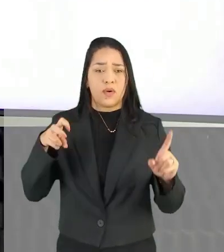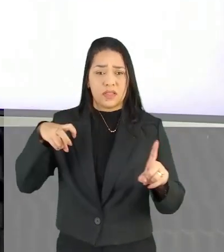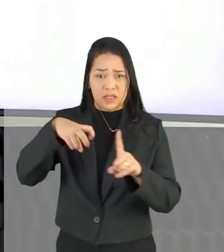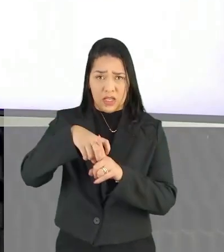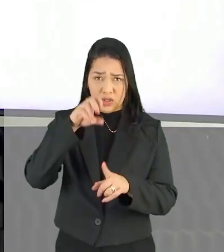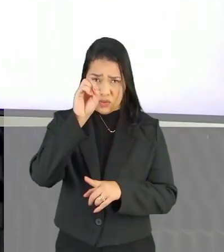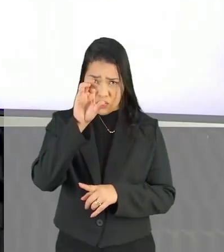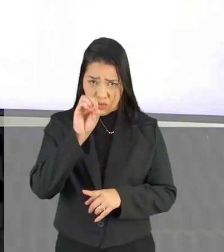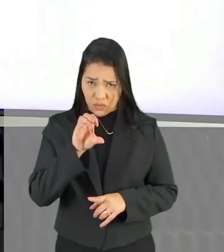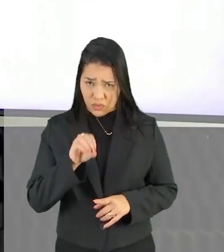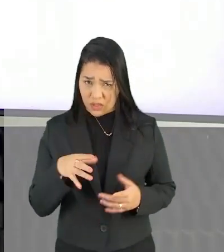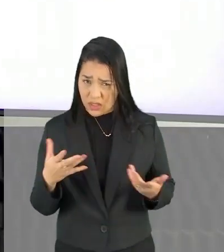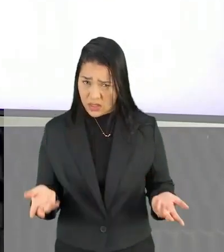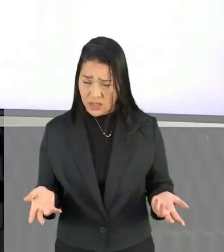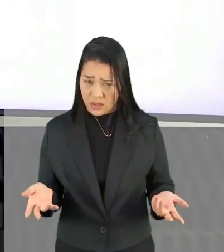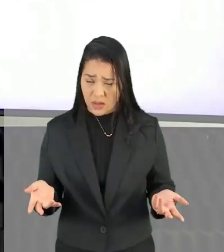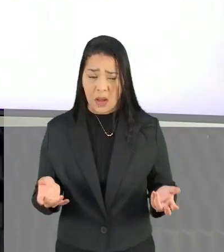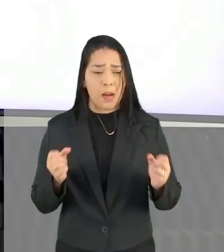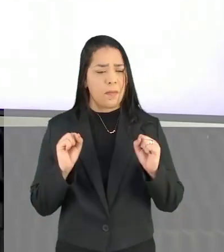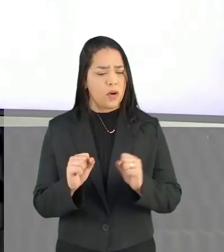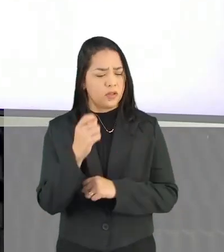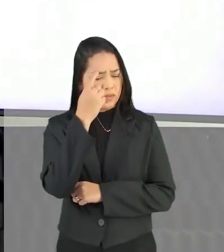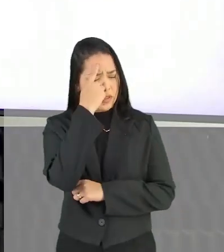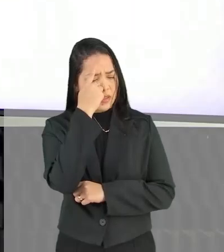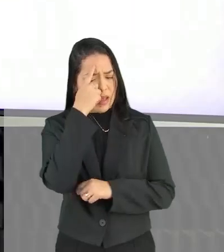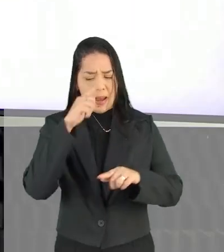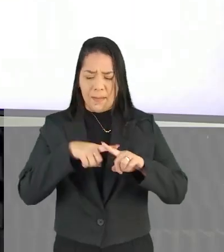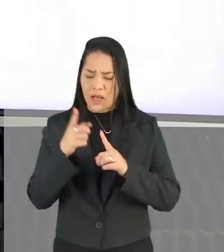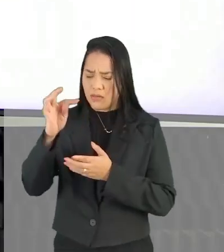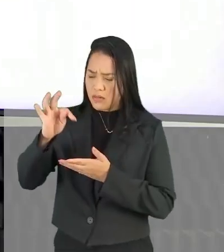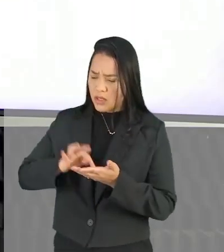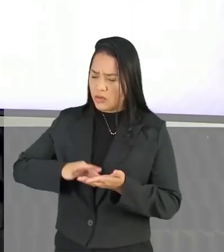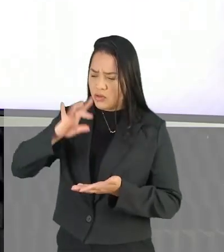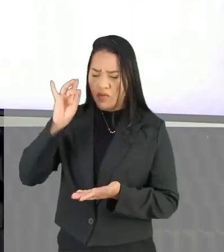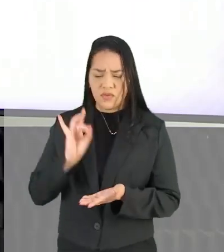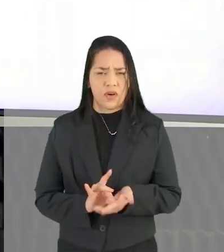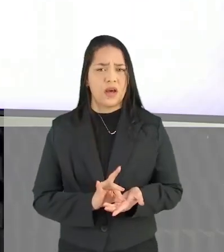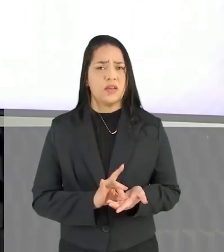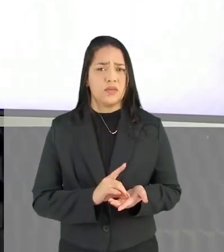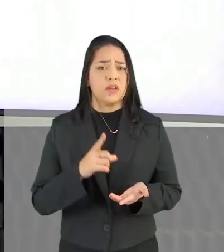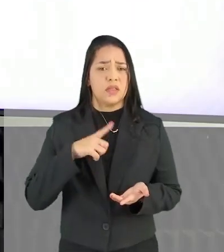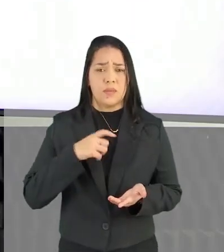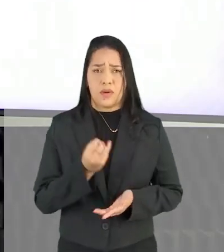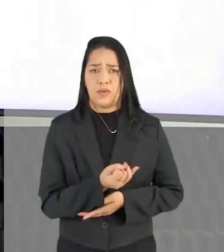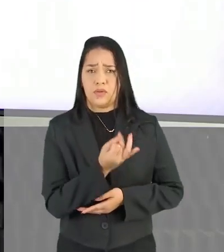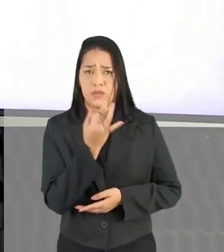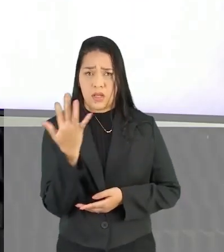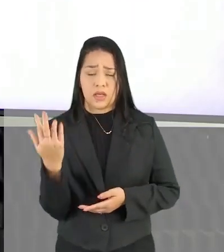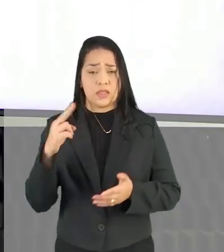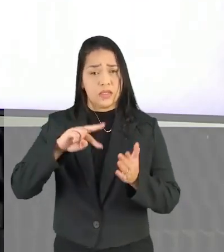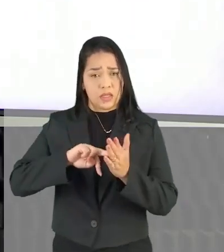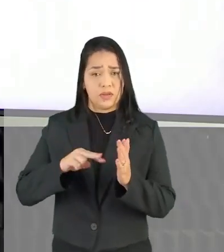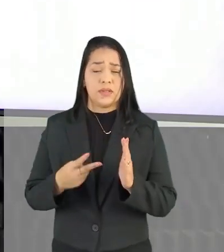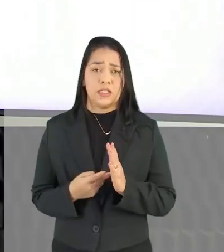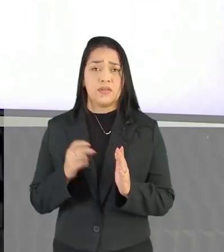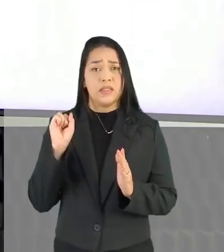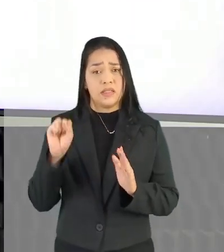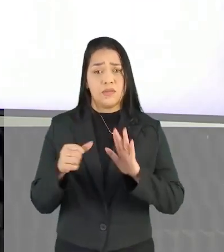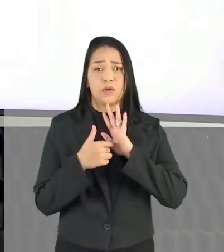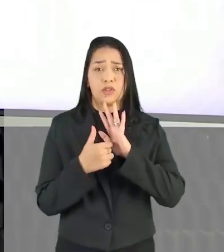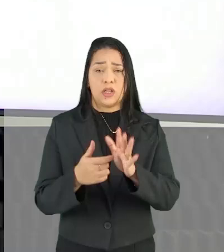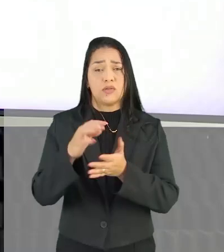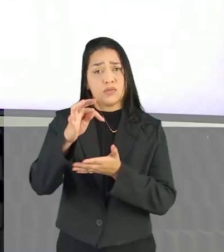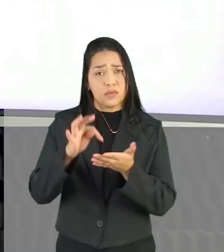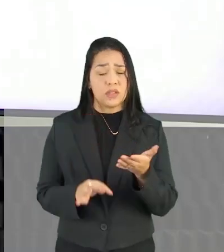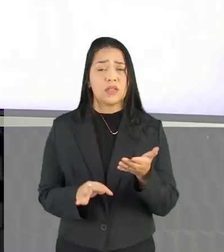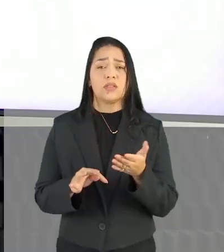sobre acidentes de trânsito. Aí a gente pode pensar, mas lá no texto, de fato, tem lá um quantitativo bem significativo, está expresso no texto,